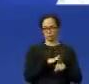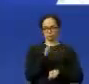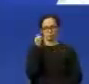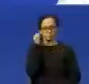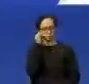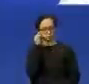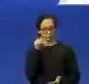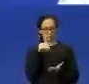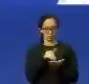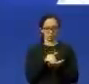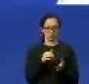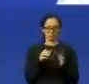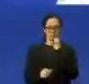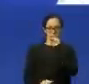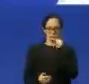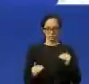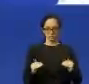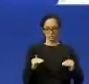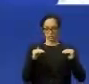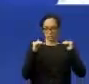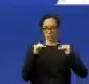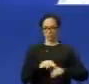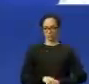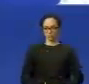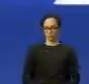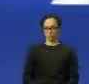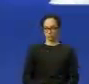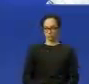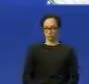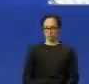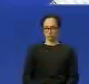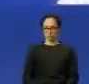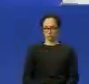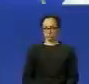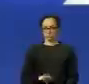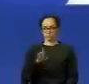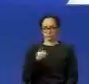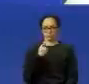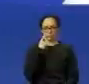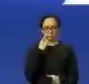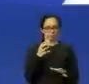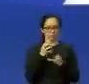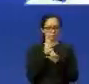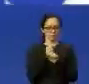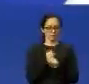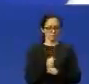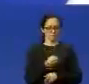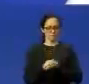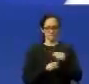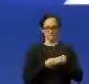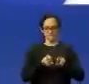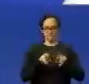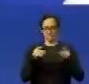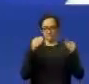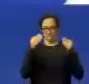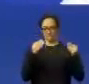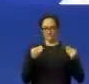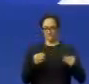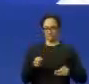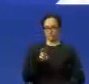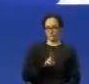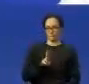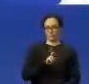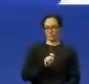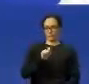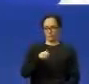para o sábado, de qual site teve o maior aumento. Então, se a gente pegar aí na resolução e fizer a variação que nós temos